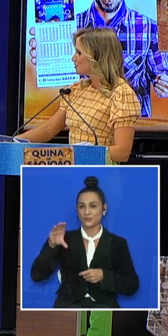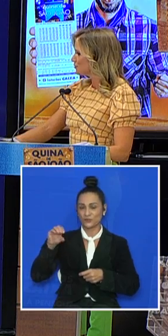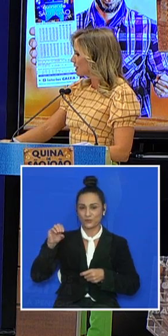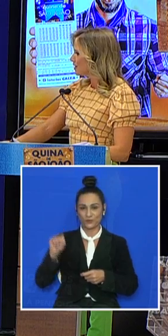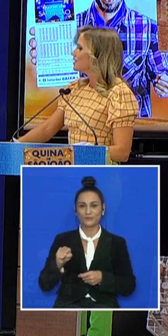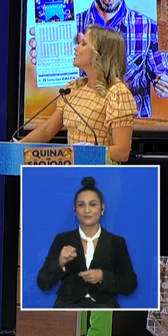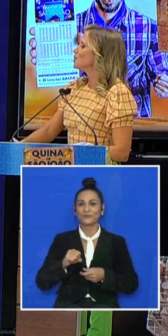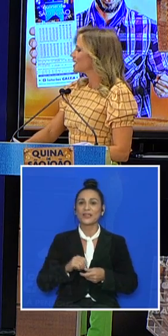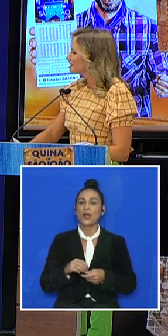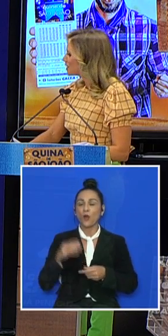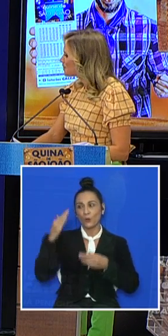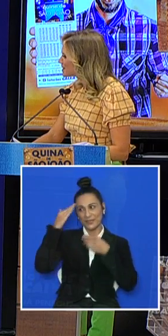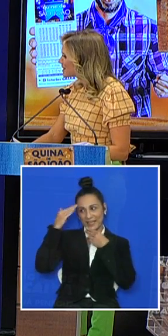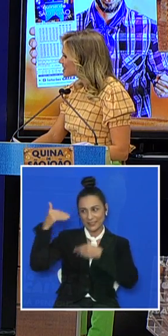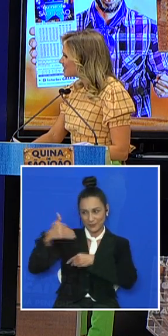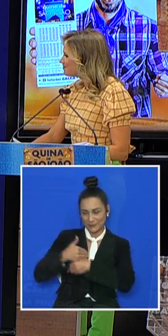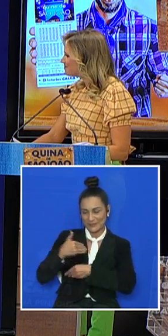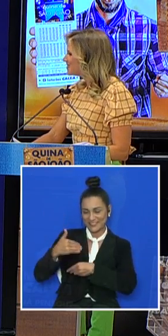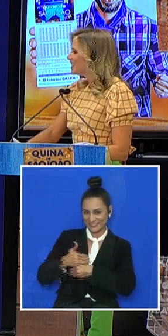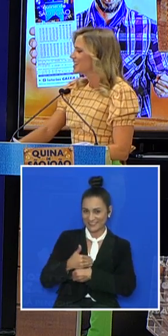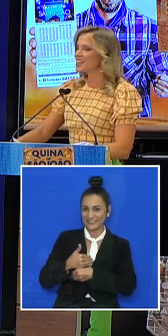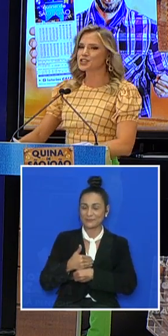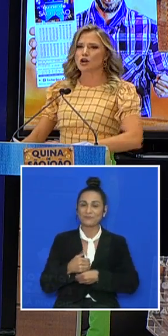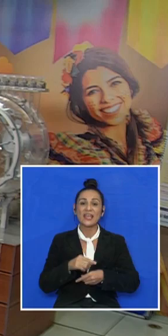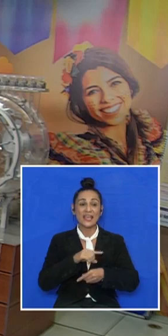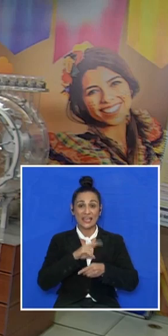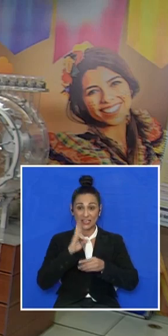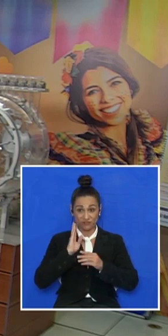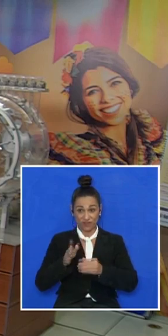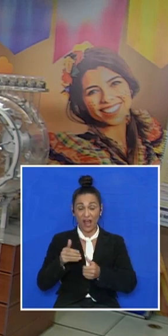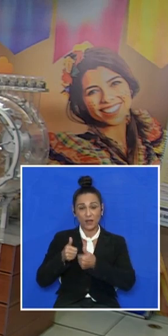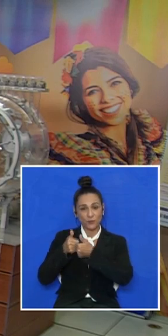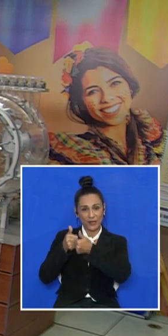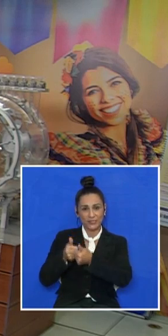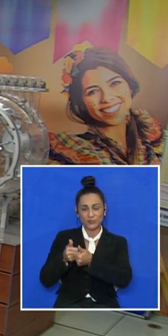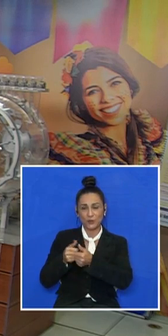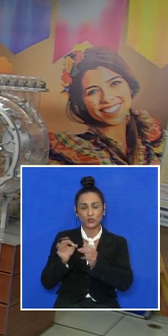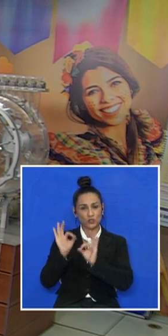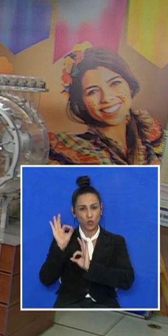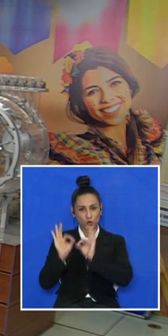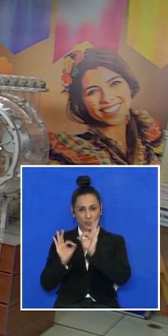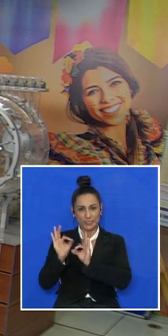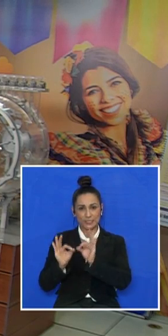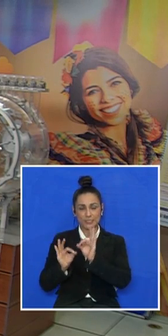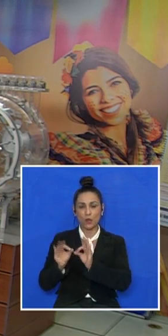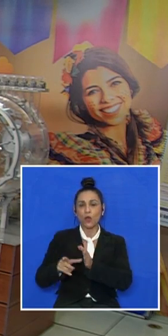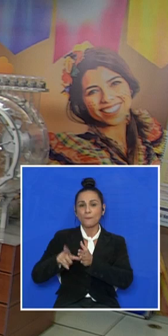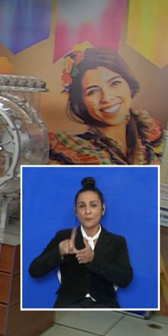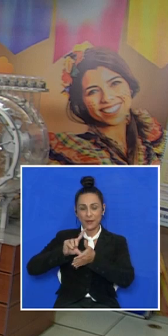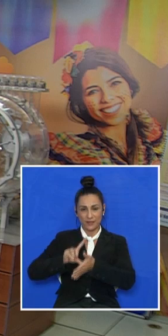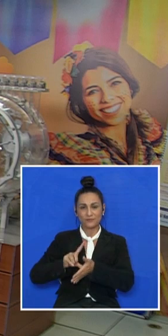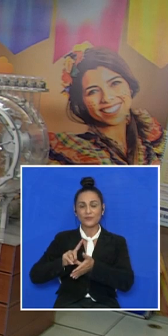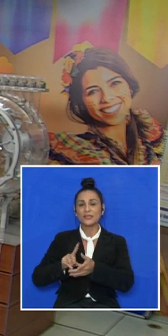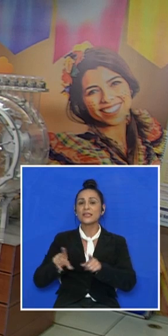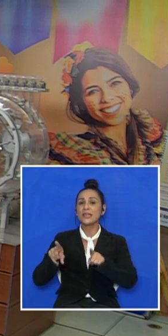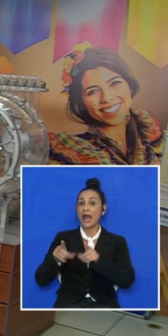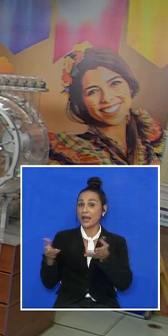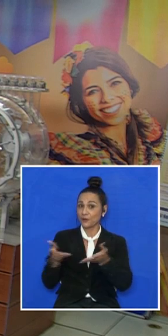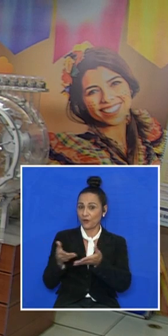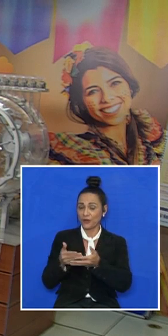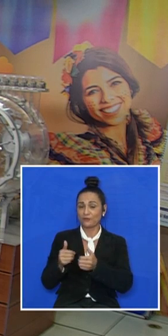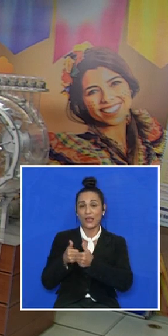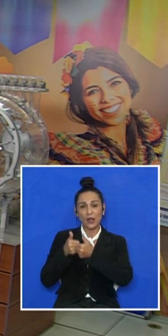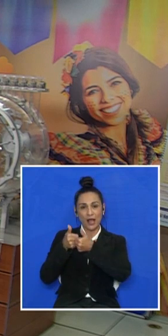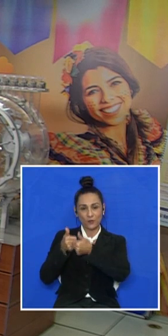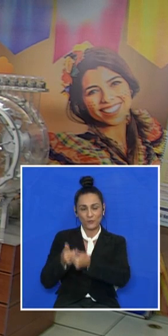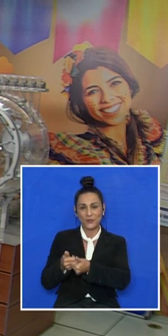Oliveira Silva. Obrigada pela presença. Eles já acompanharam de perto todos os detalhes aqui, os preparativos prévios, e agora